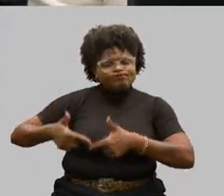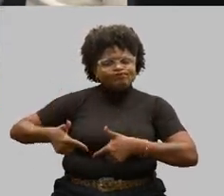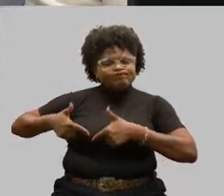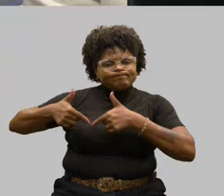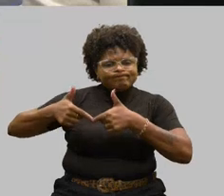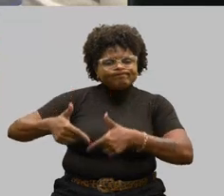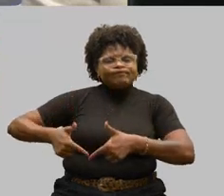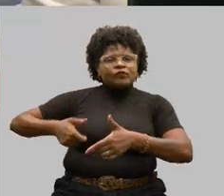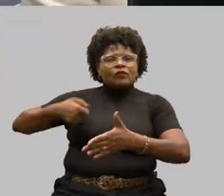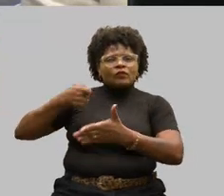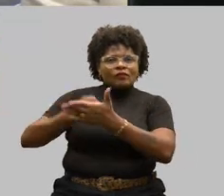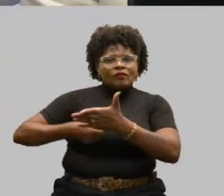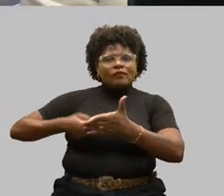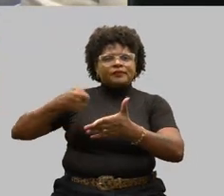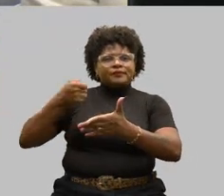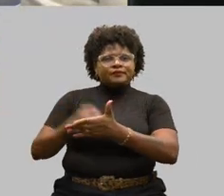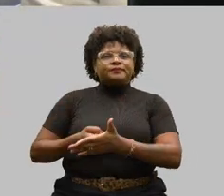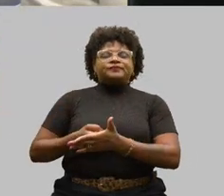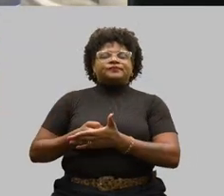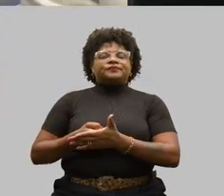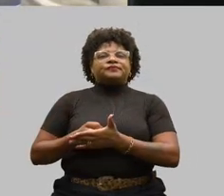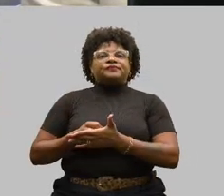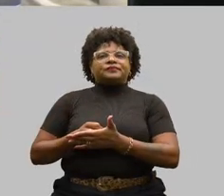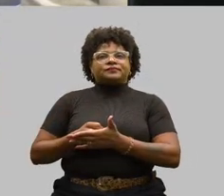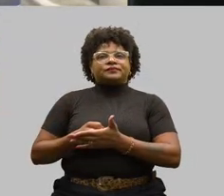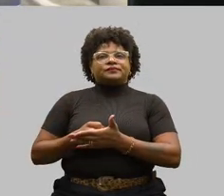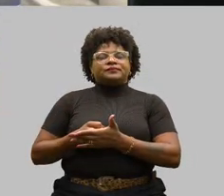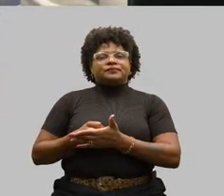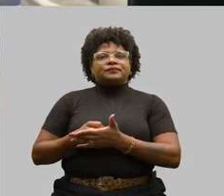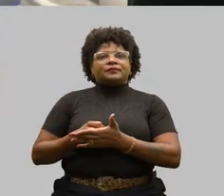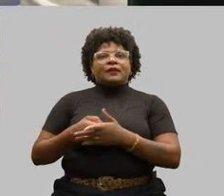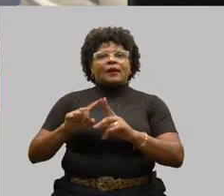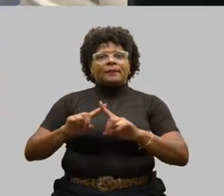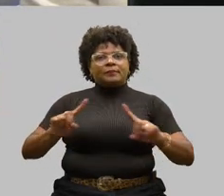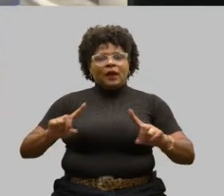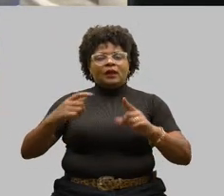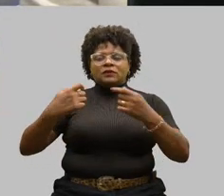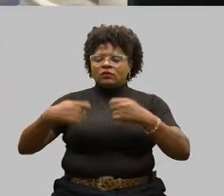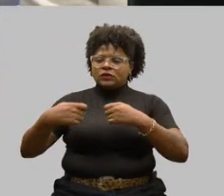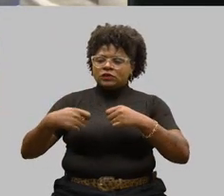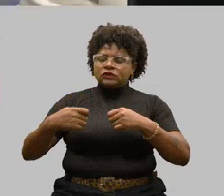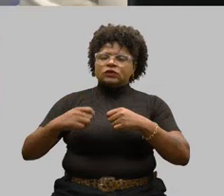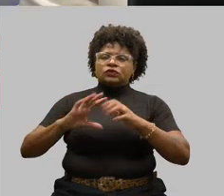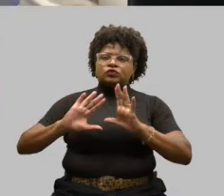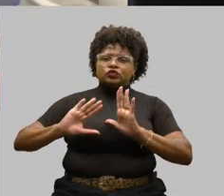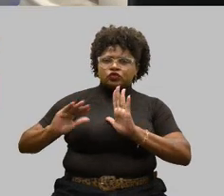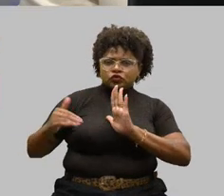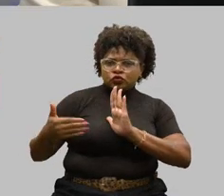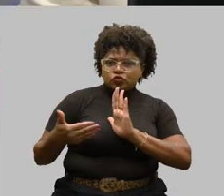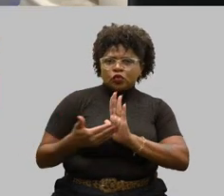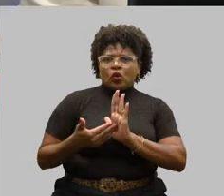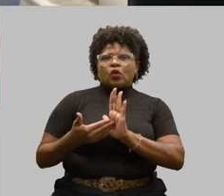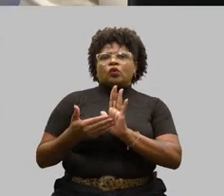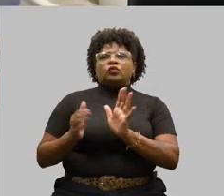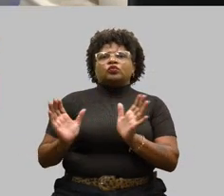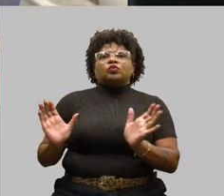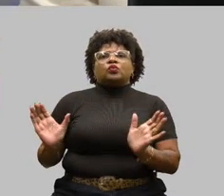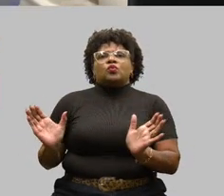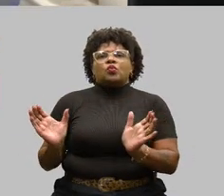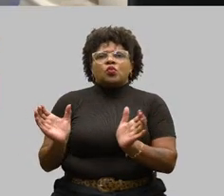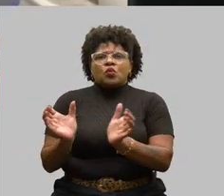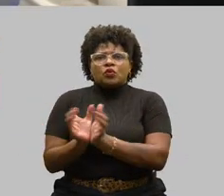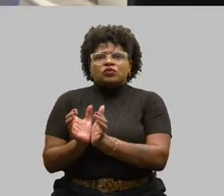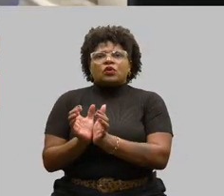Assembleia Legislativa do Estado de Minas mas depende do Conselho Nacional do secretário de